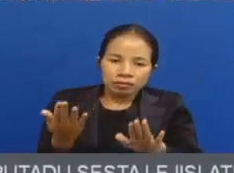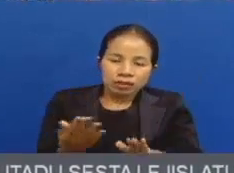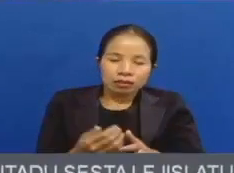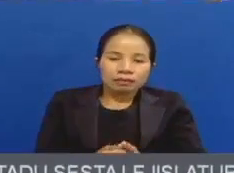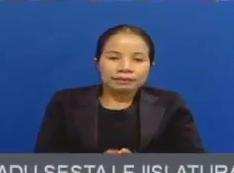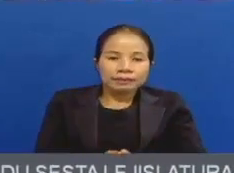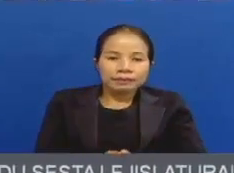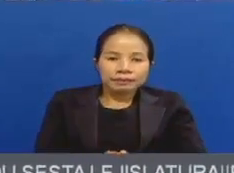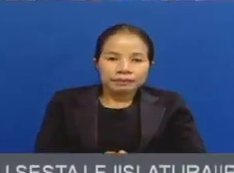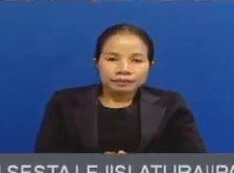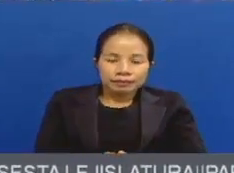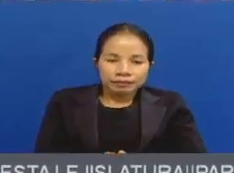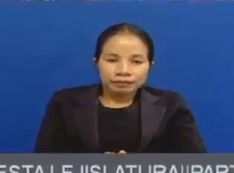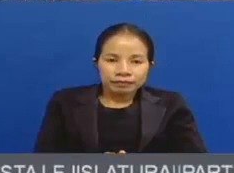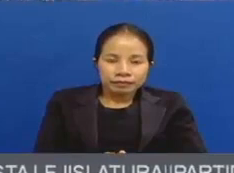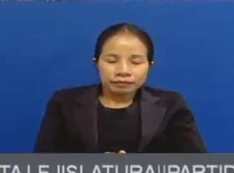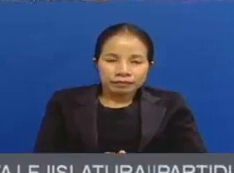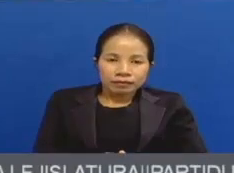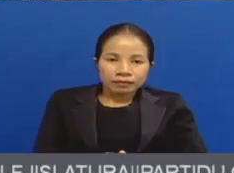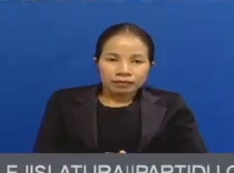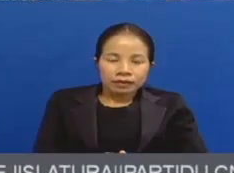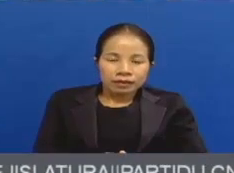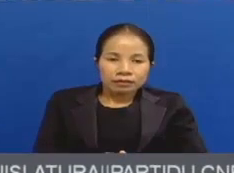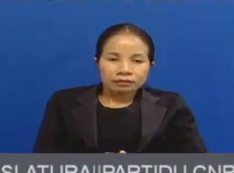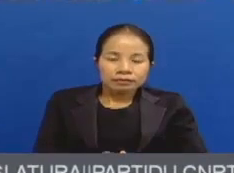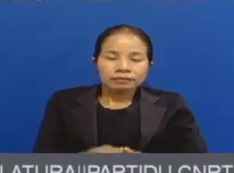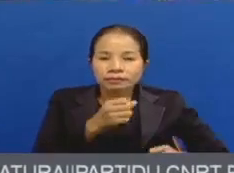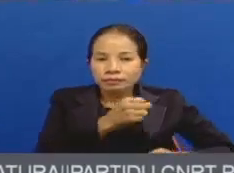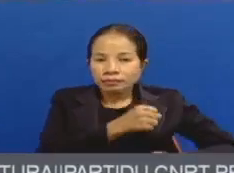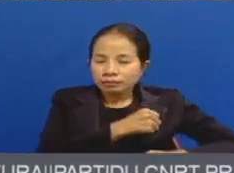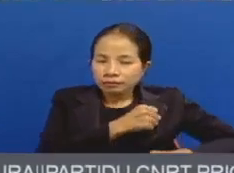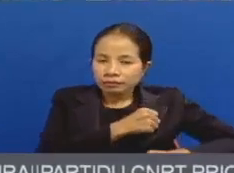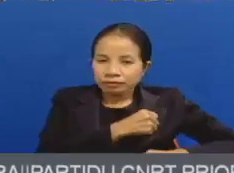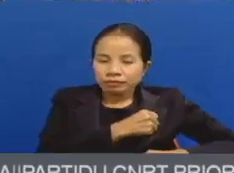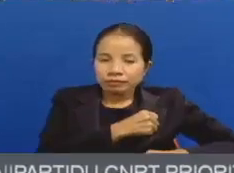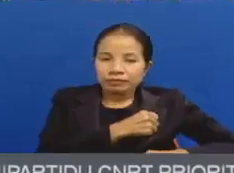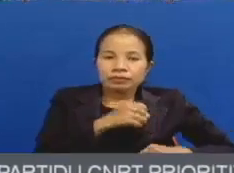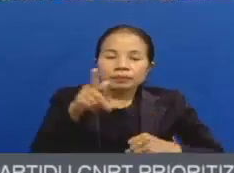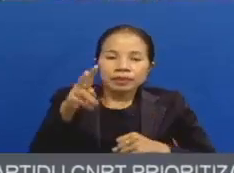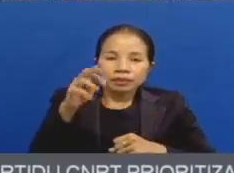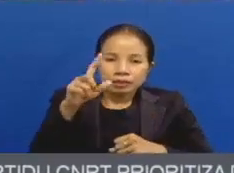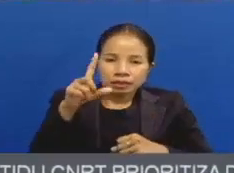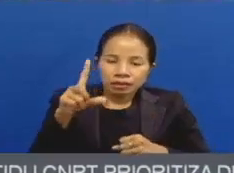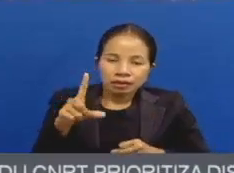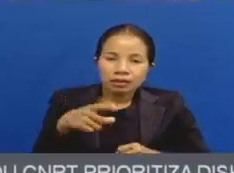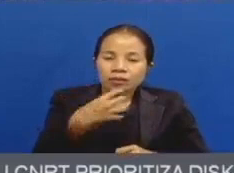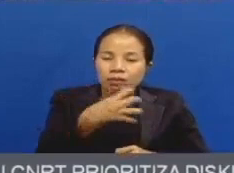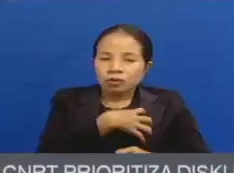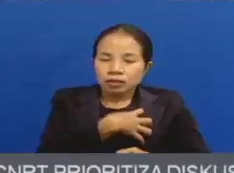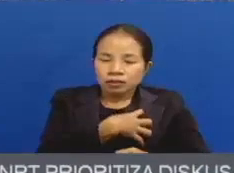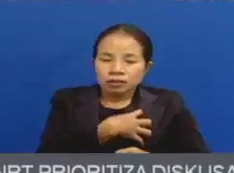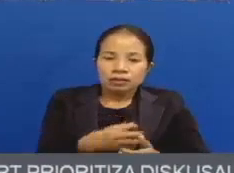voto. Da Força de Defesa de Moleste, da PNTL,